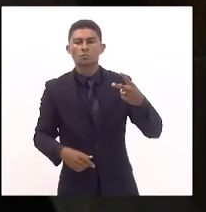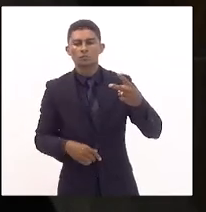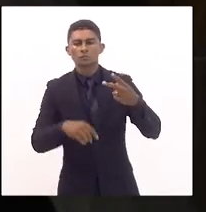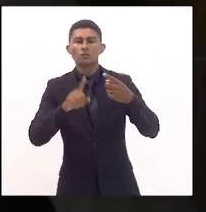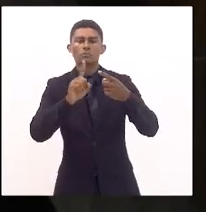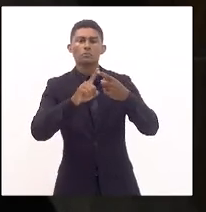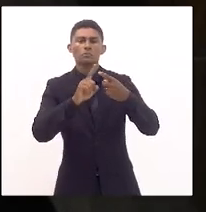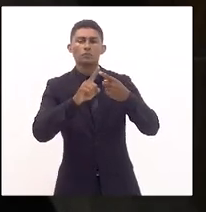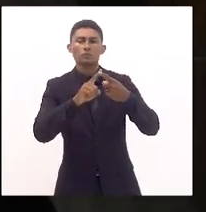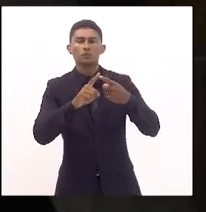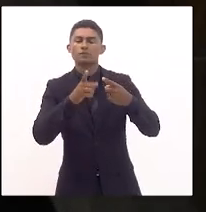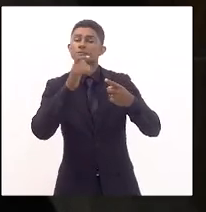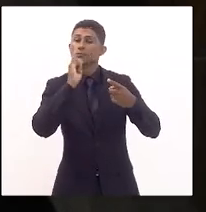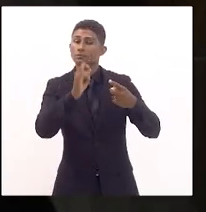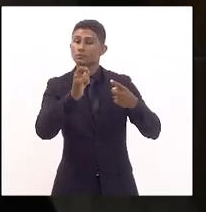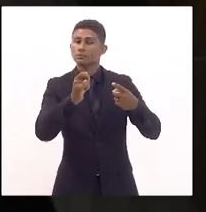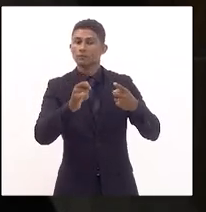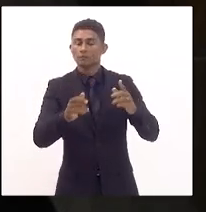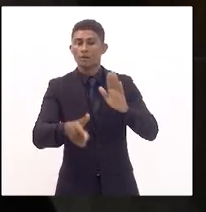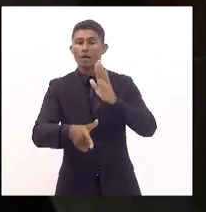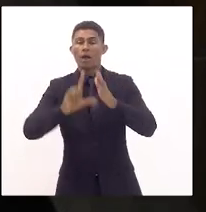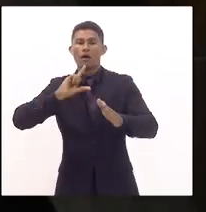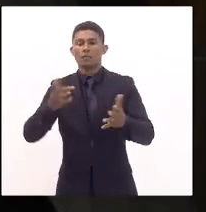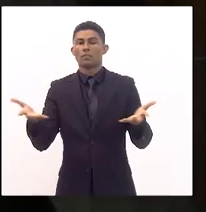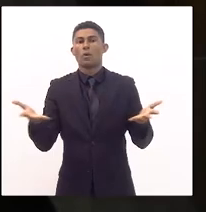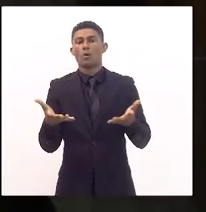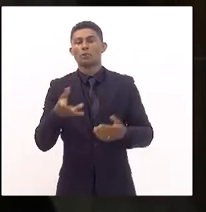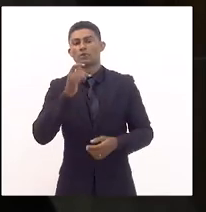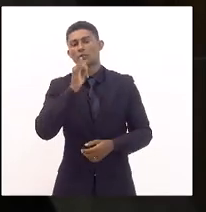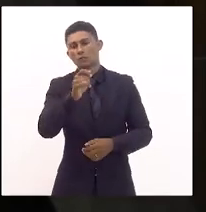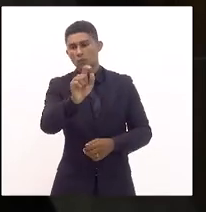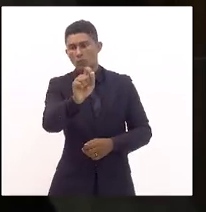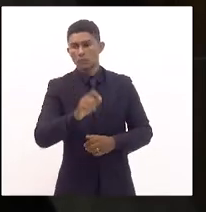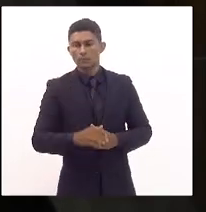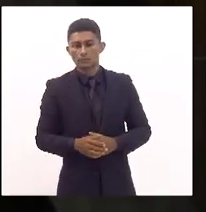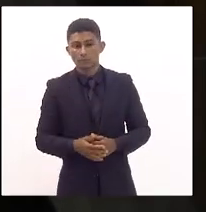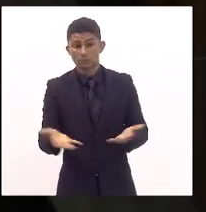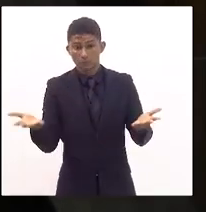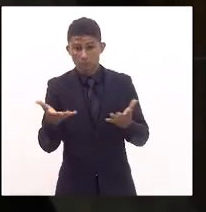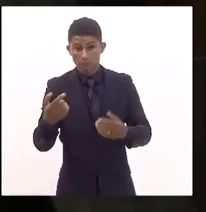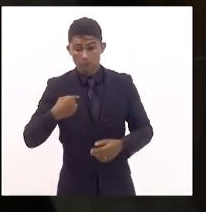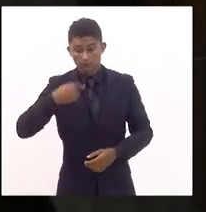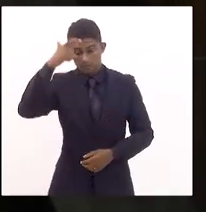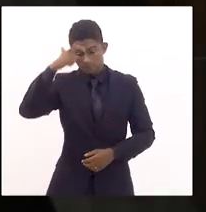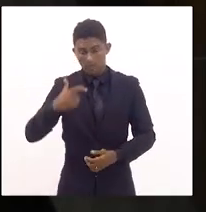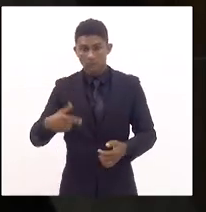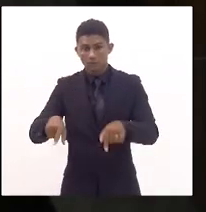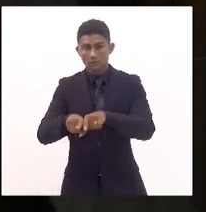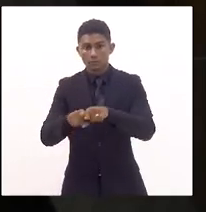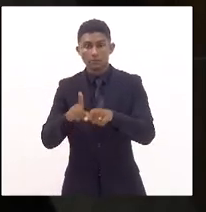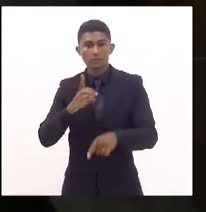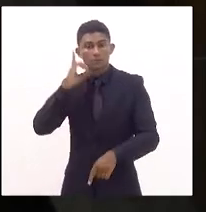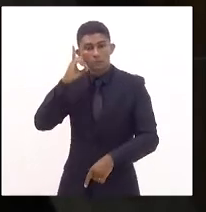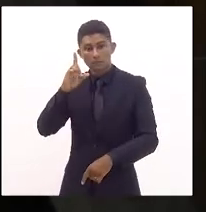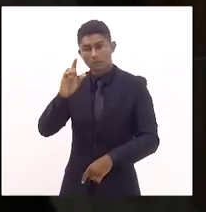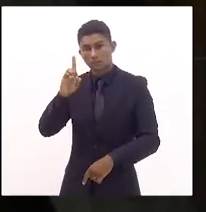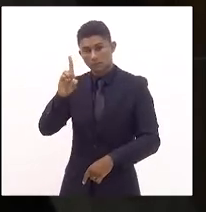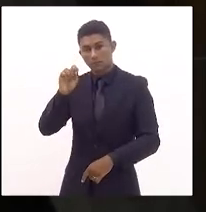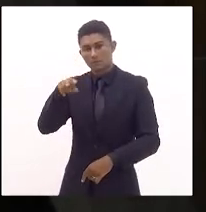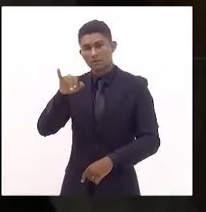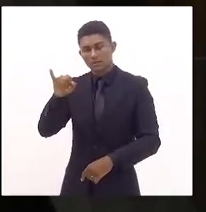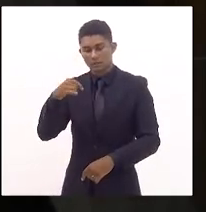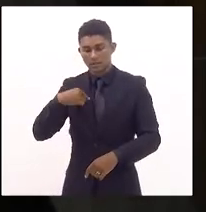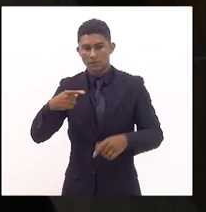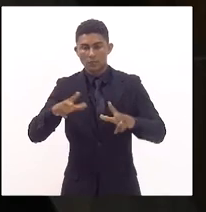para relatar que mais cedo, no dia de hoje, nós fizemos, eu e a deputada Dani Monteiro, eu pela Comissão da